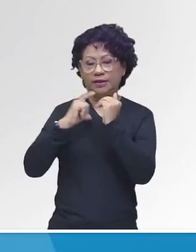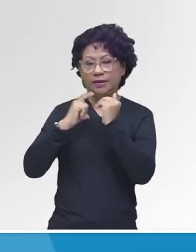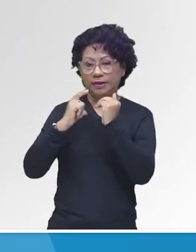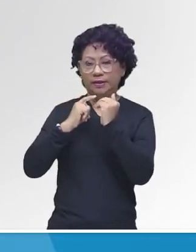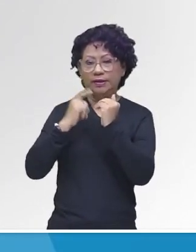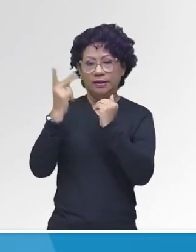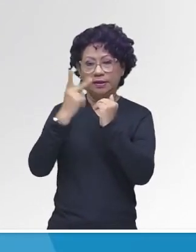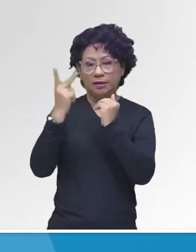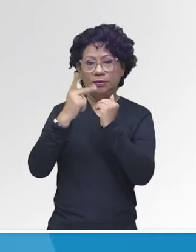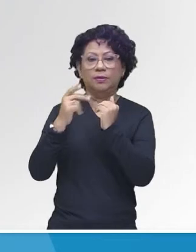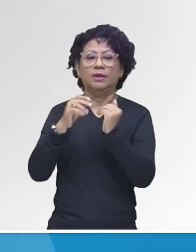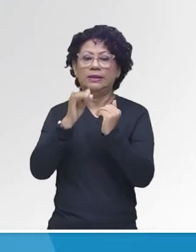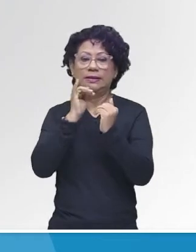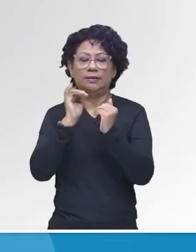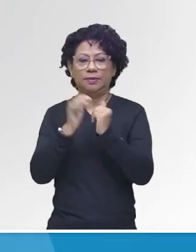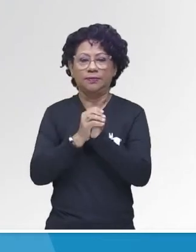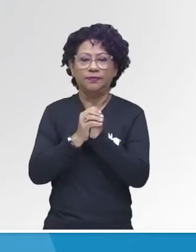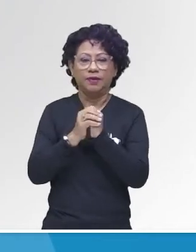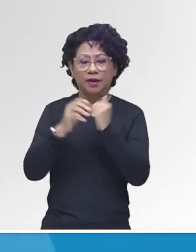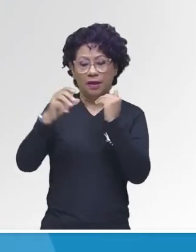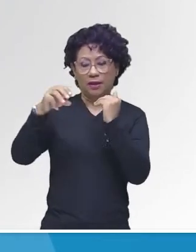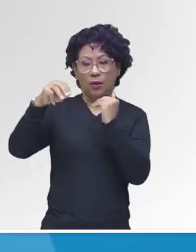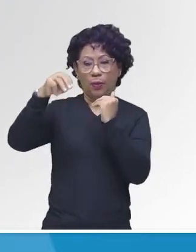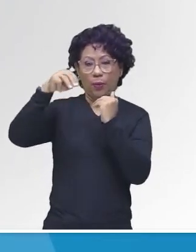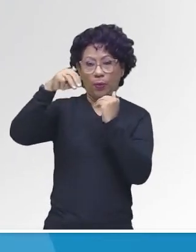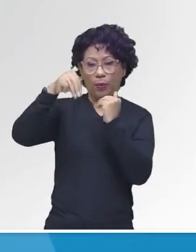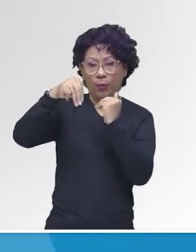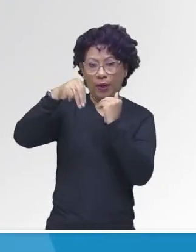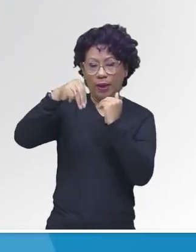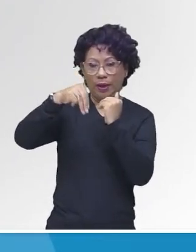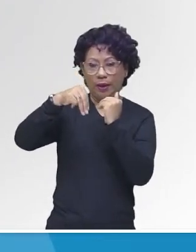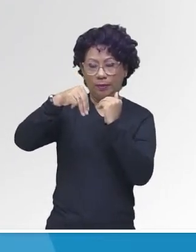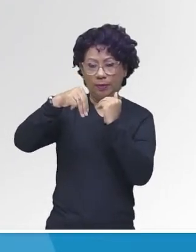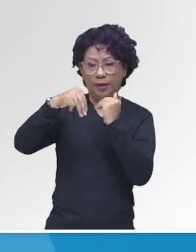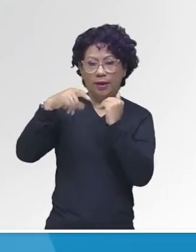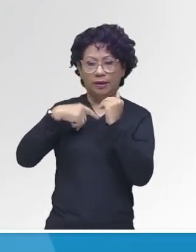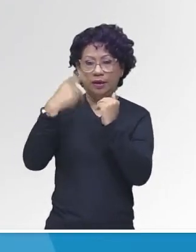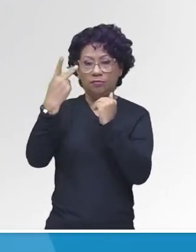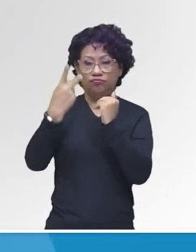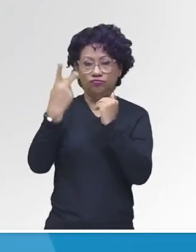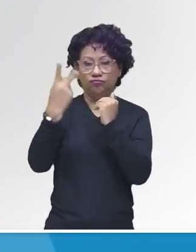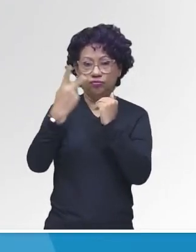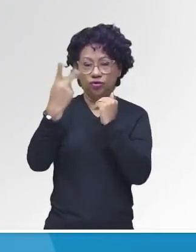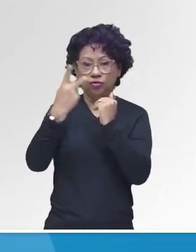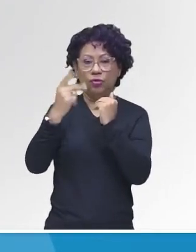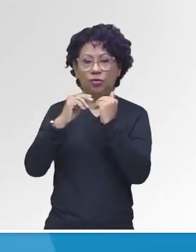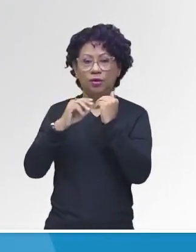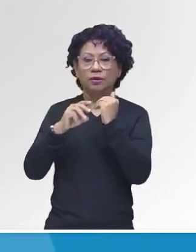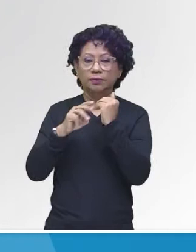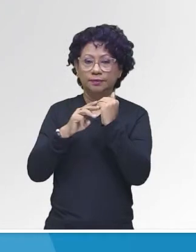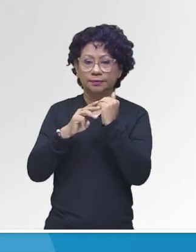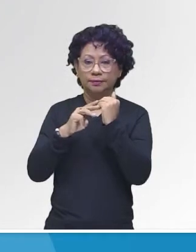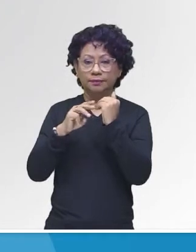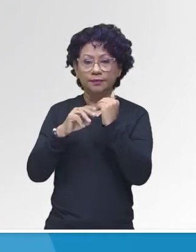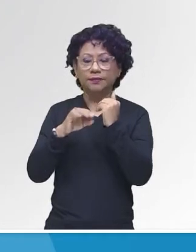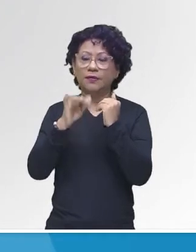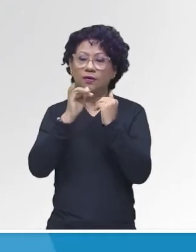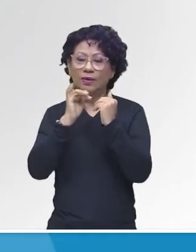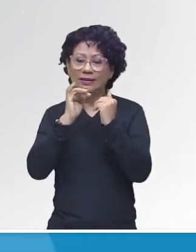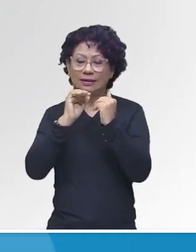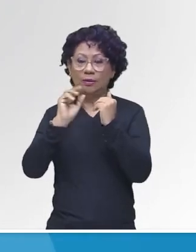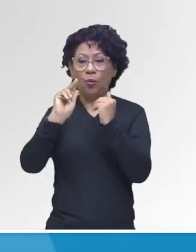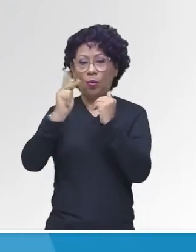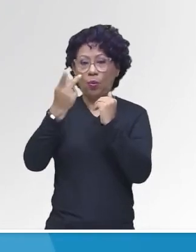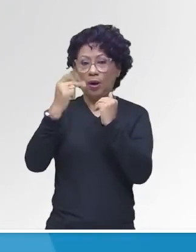Então esse ponto M, ele pertence justamente aos dois planos. O ponto H, que a gente analisou agora, ainda há